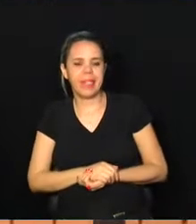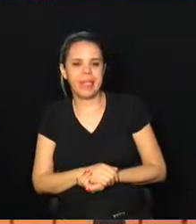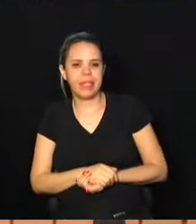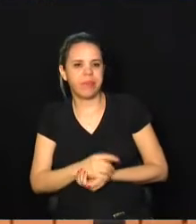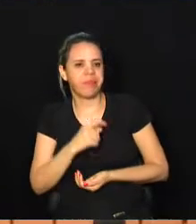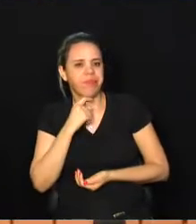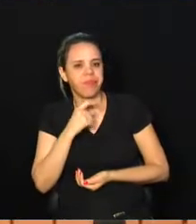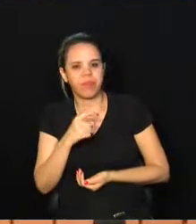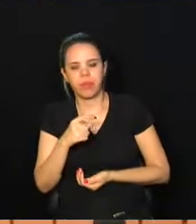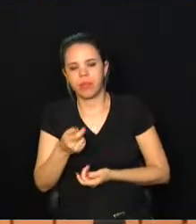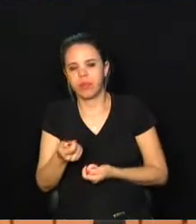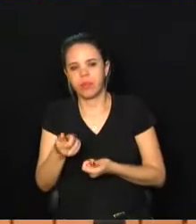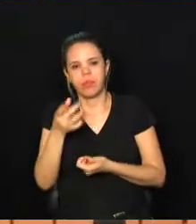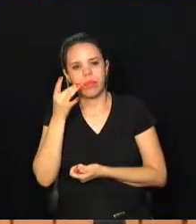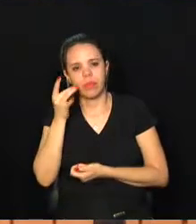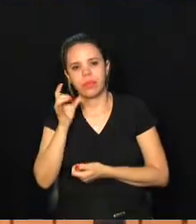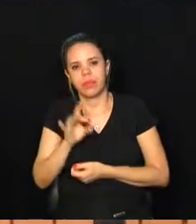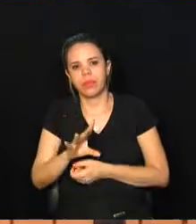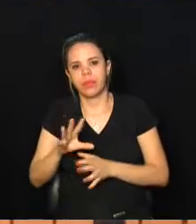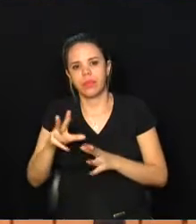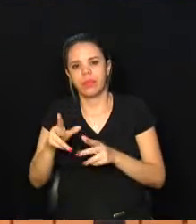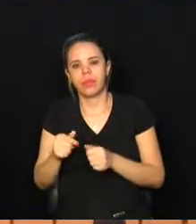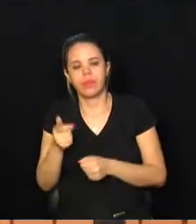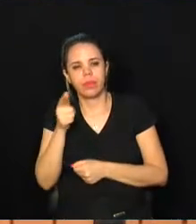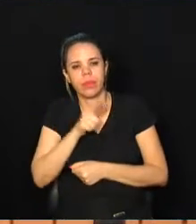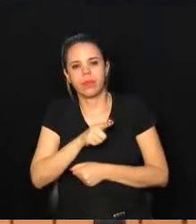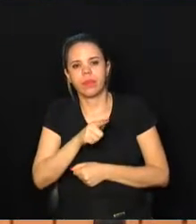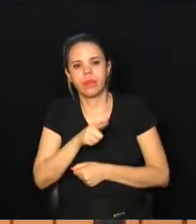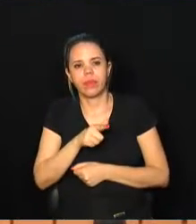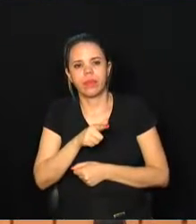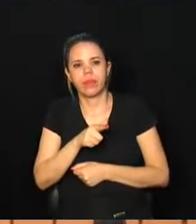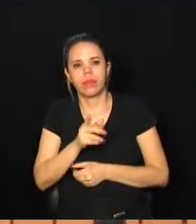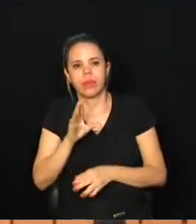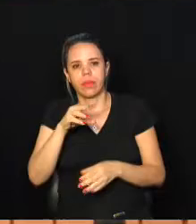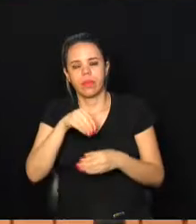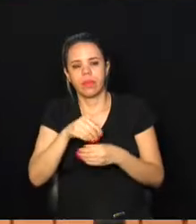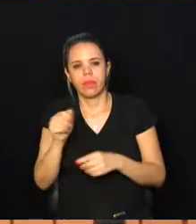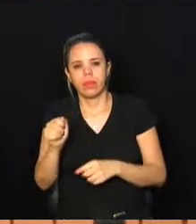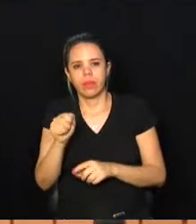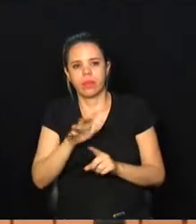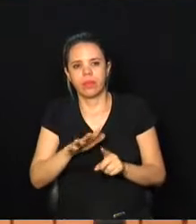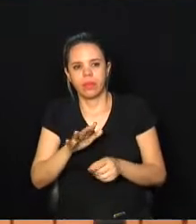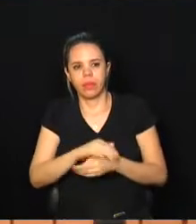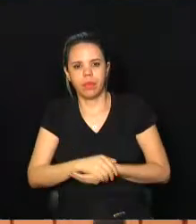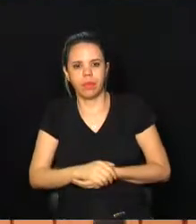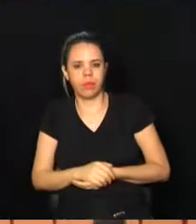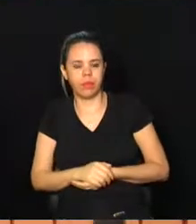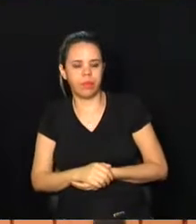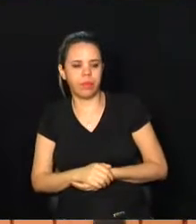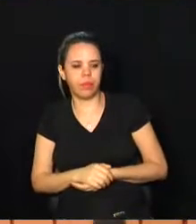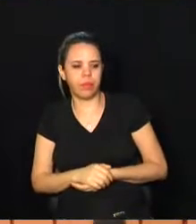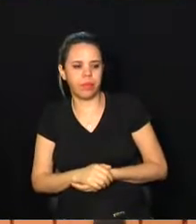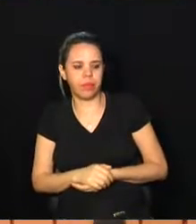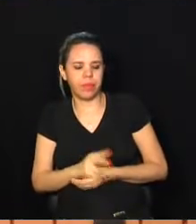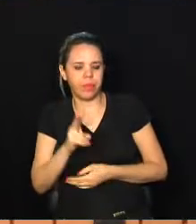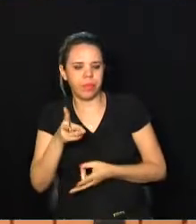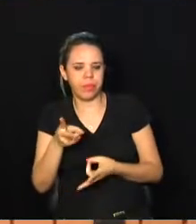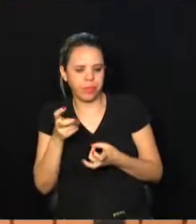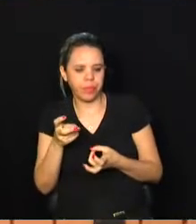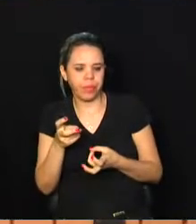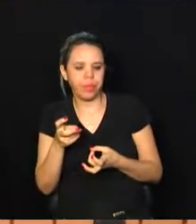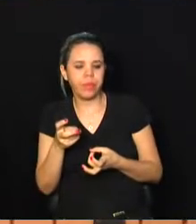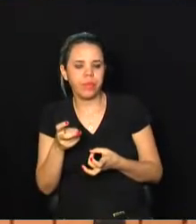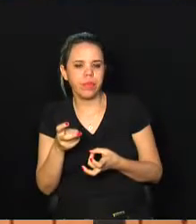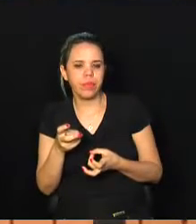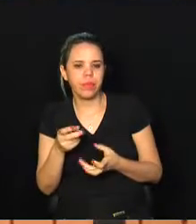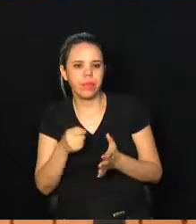ninguém seja beneficiado, e sim um todo seja beneficiado dentro de uma sociedade. É isso que a gente está vendo, é isso que a gente